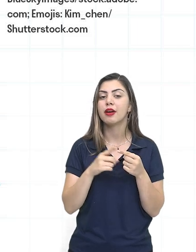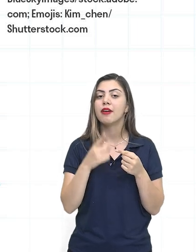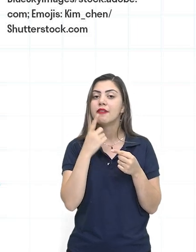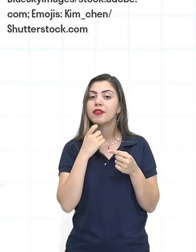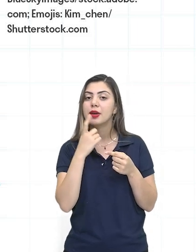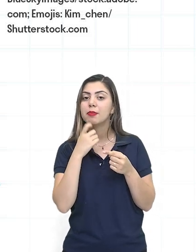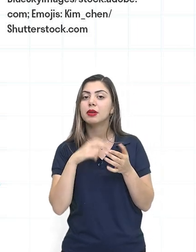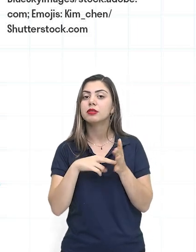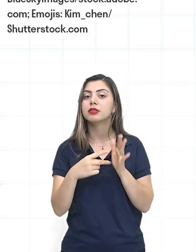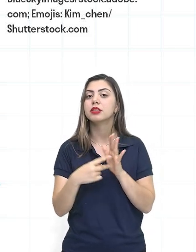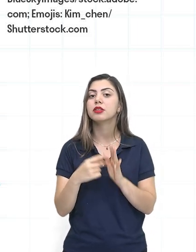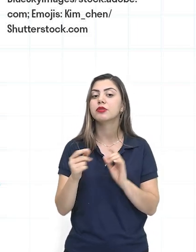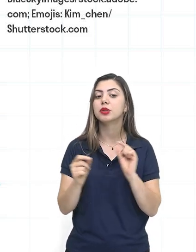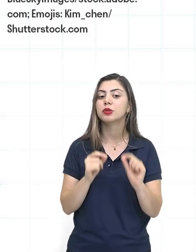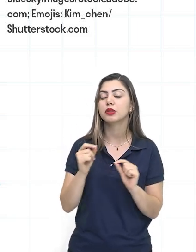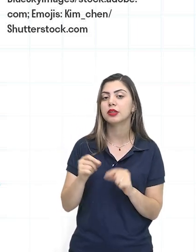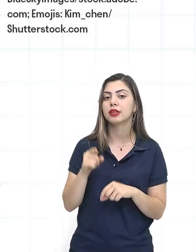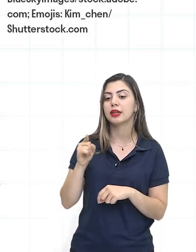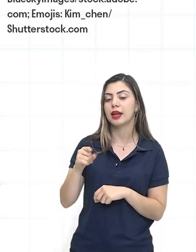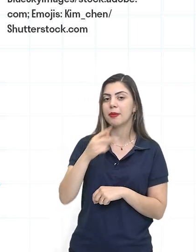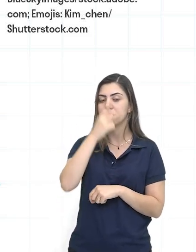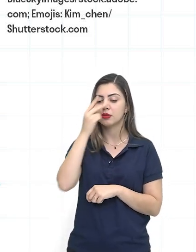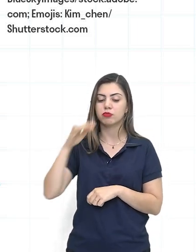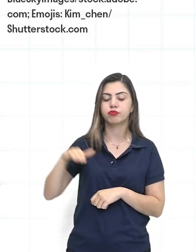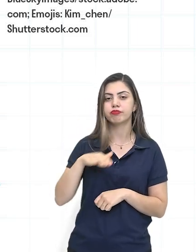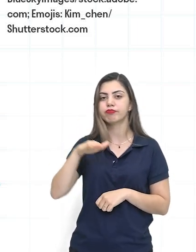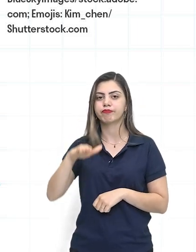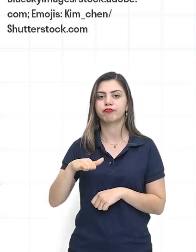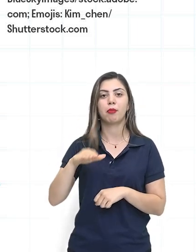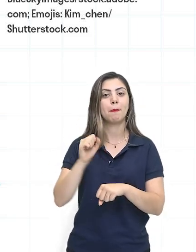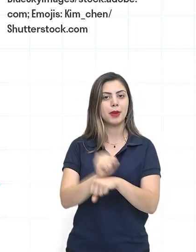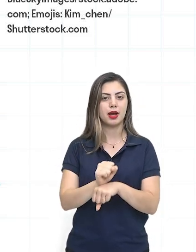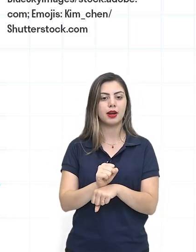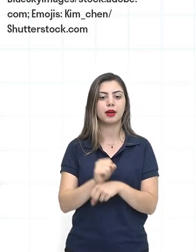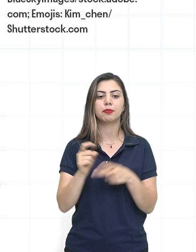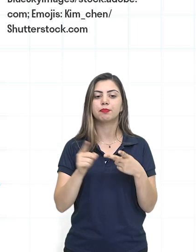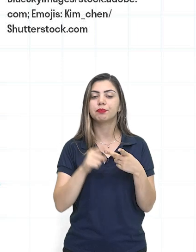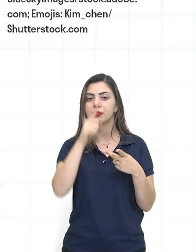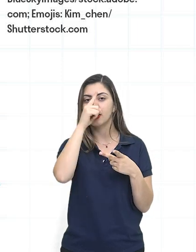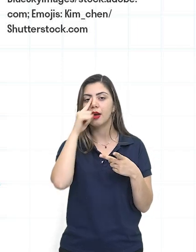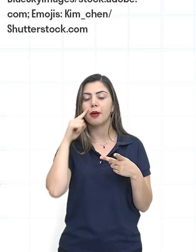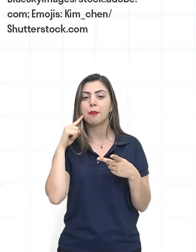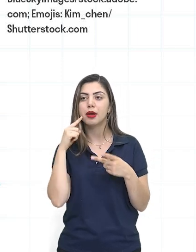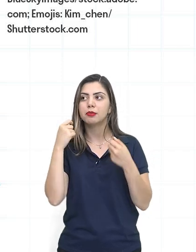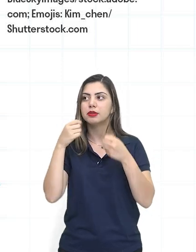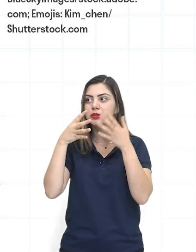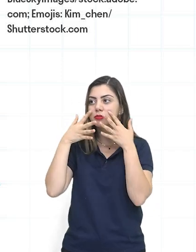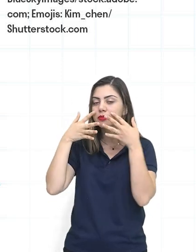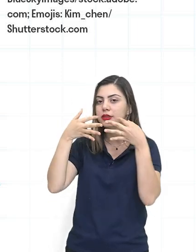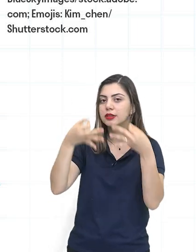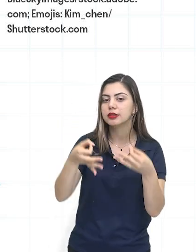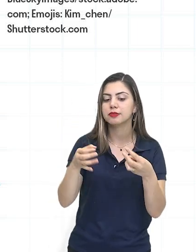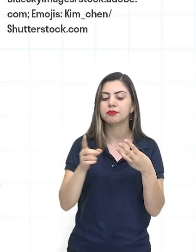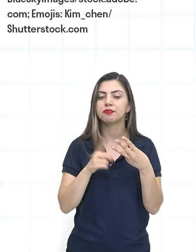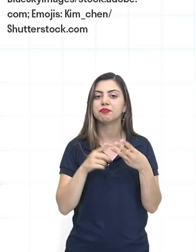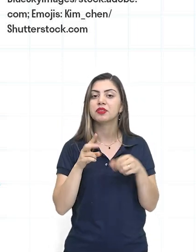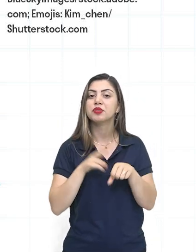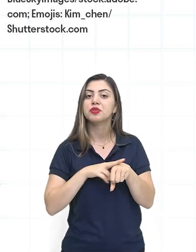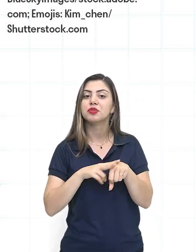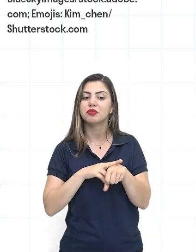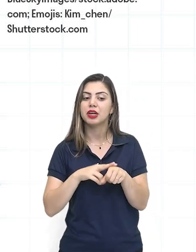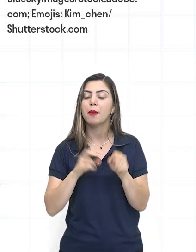vermelha significa que o motorista deve parar. E o amarelo ele tem que ter atenção. E o verde é